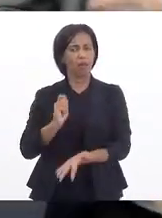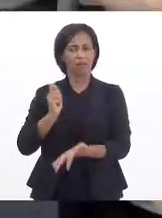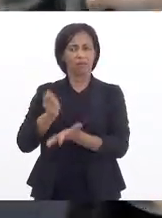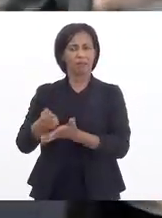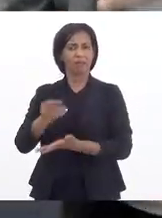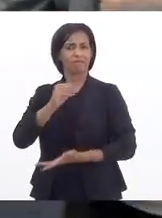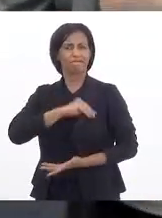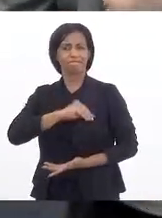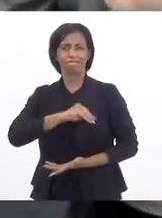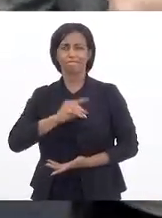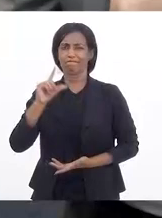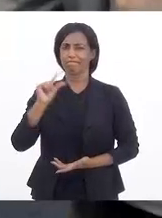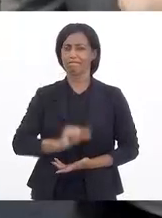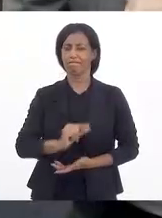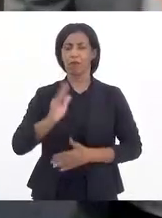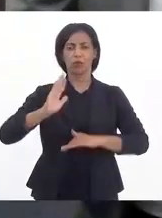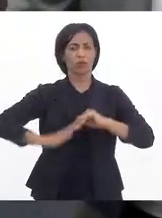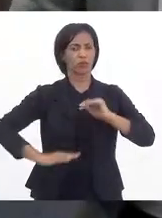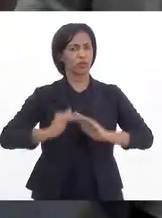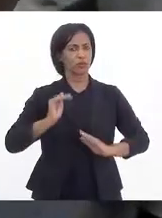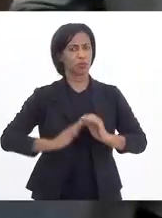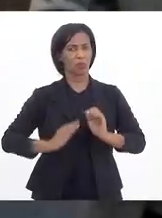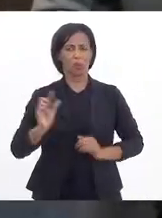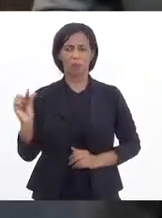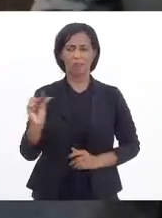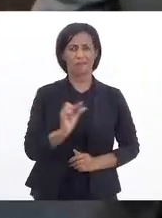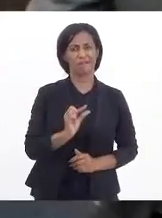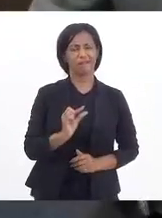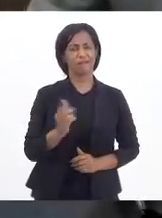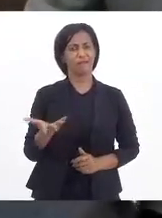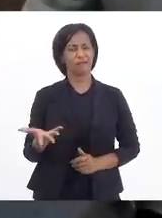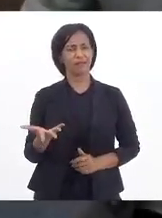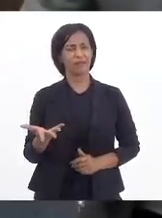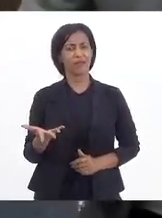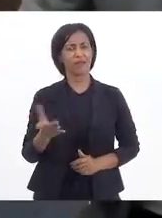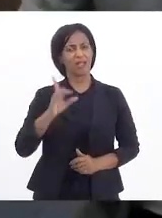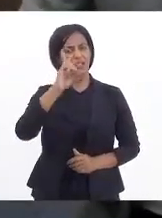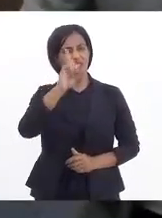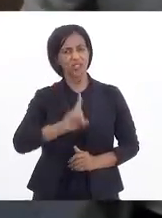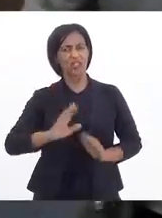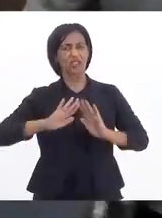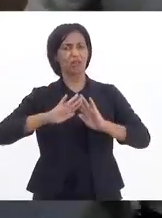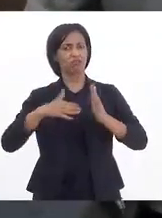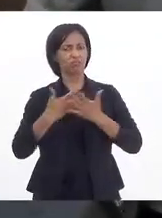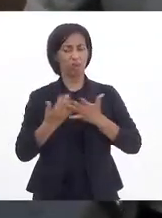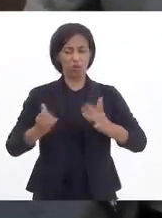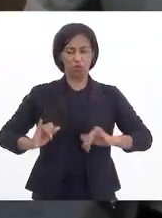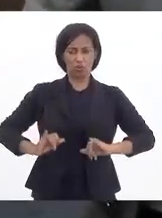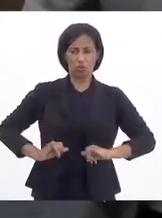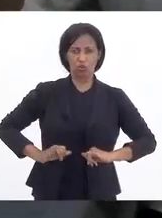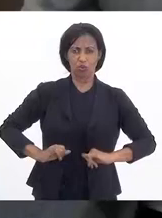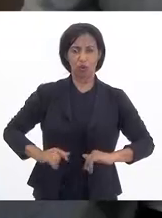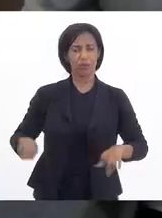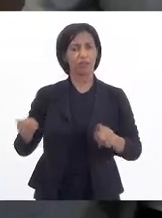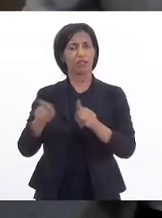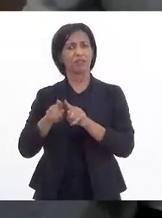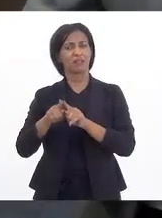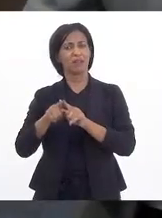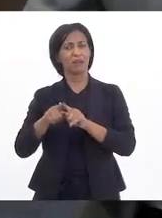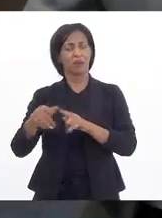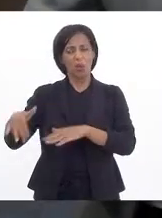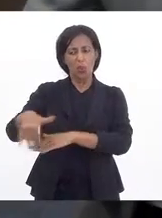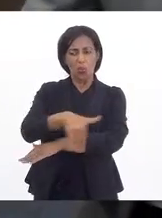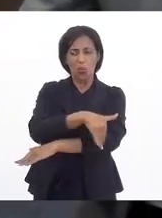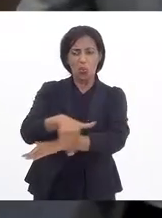remunerado os profissionais estão recebendo pouco é as direções de escola sofrem inclusive com